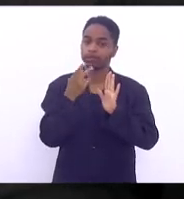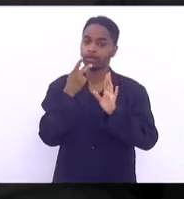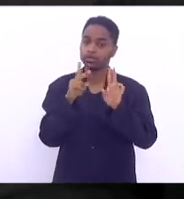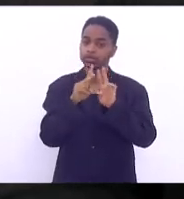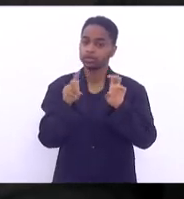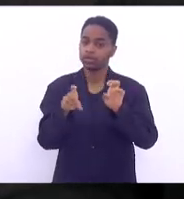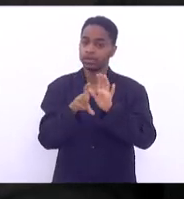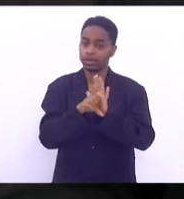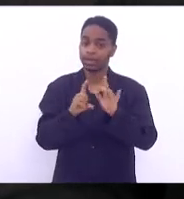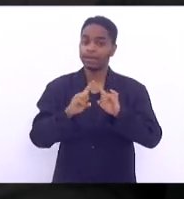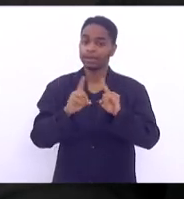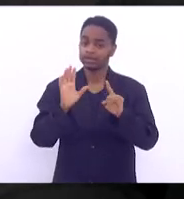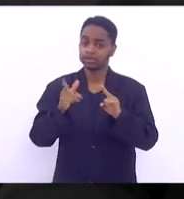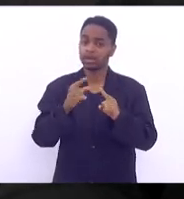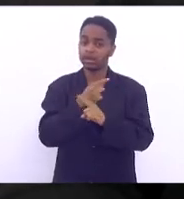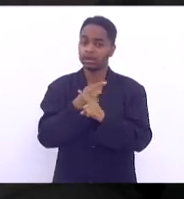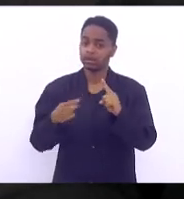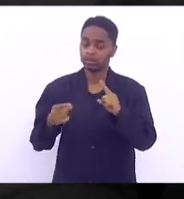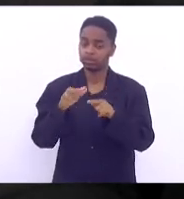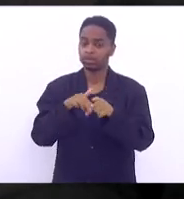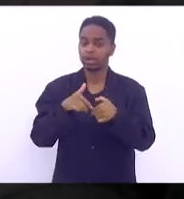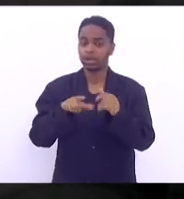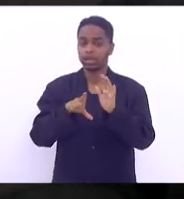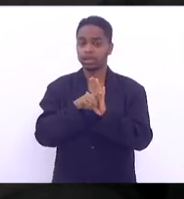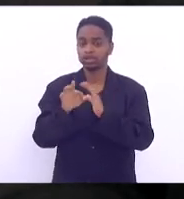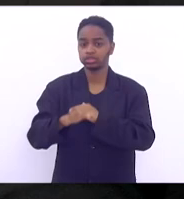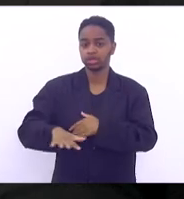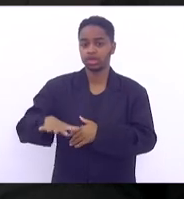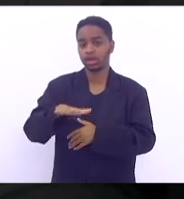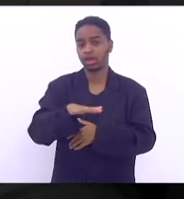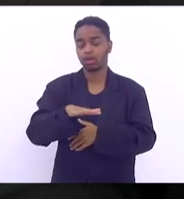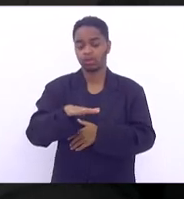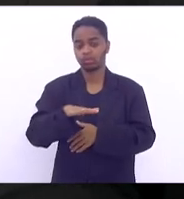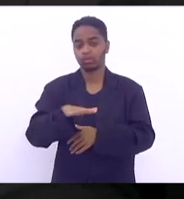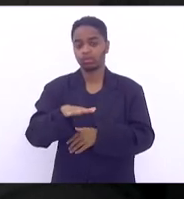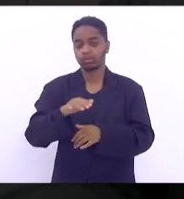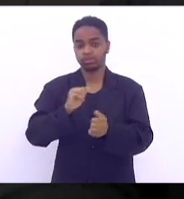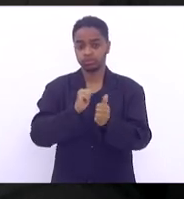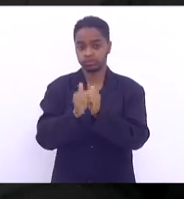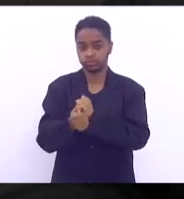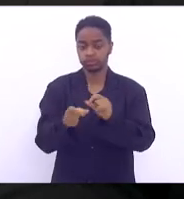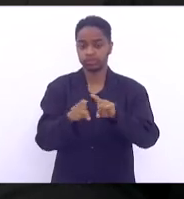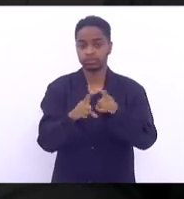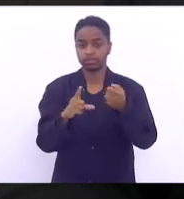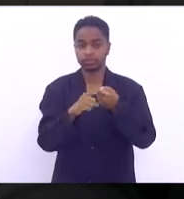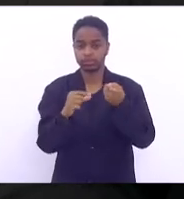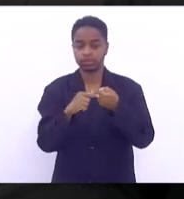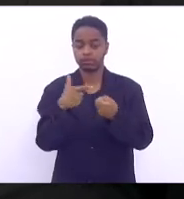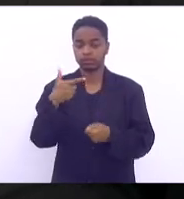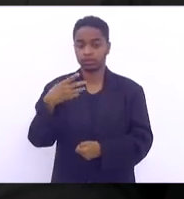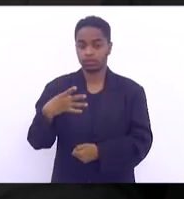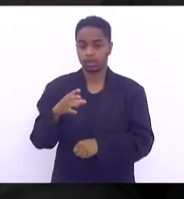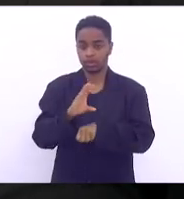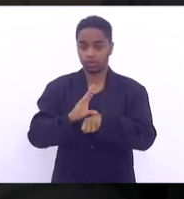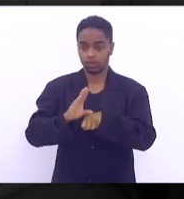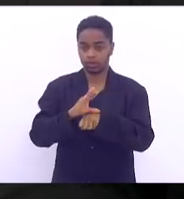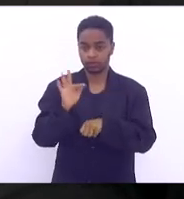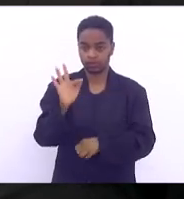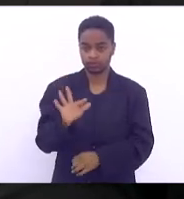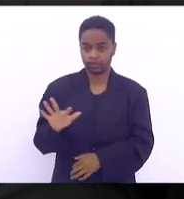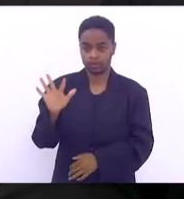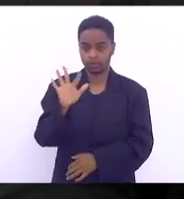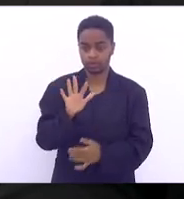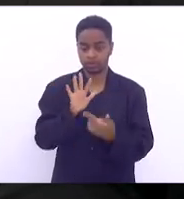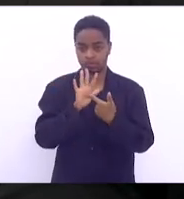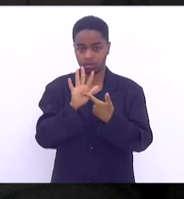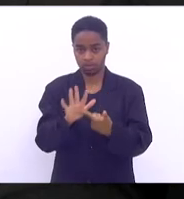que, na verdade, já foi revogada pela Lei Geral do Esporte. E, além disso, o artigo 24 da Constituição Federal indica